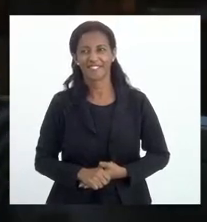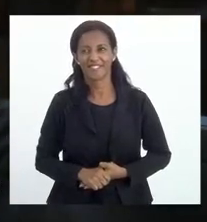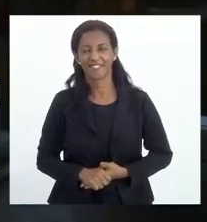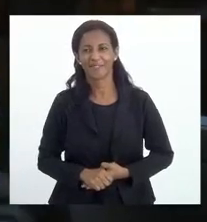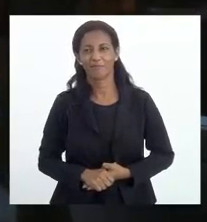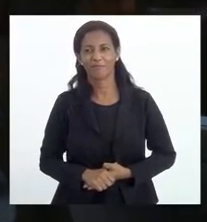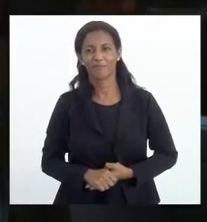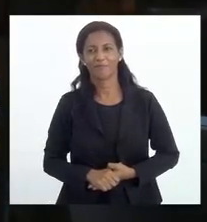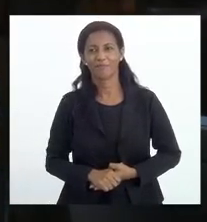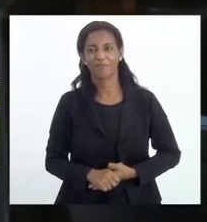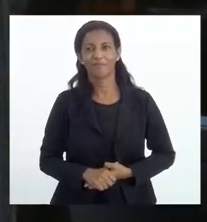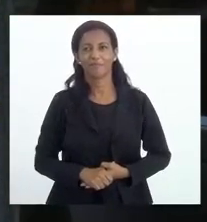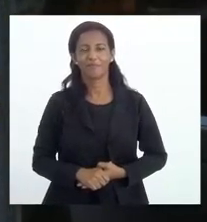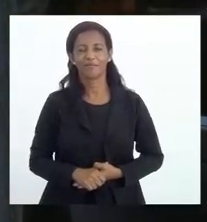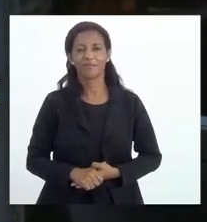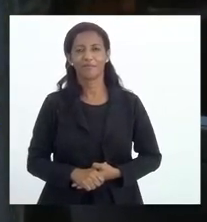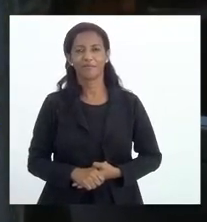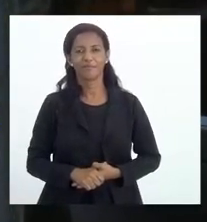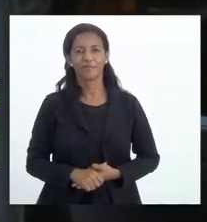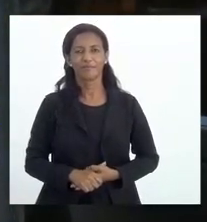outra, tá? Vocês me perdoem.